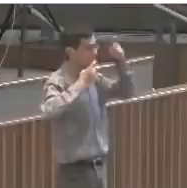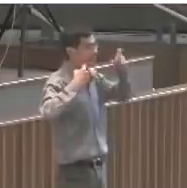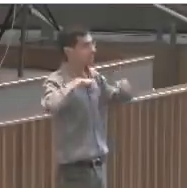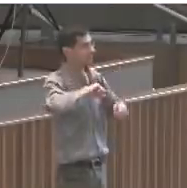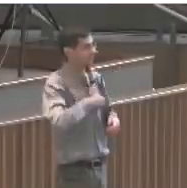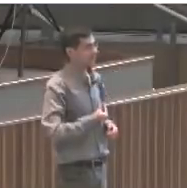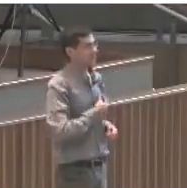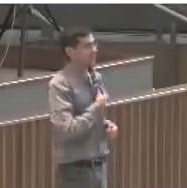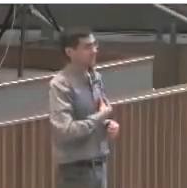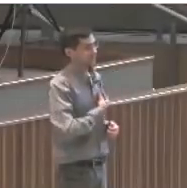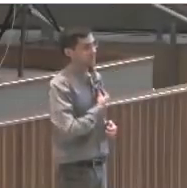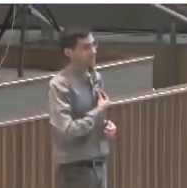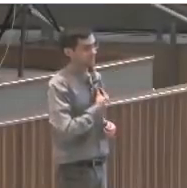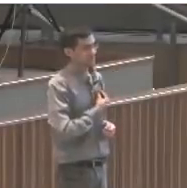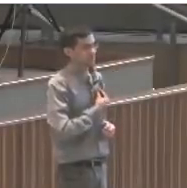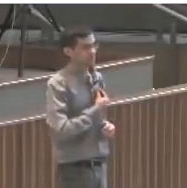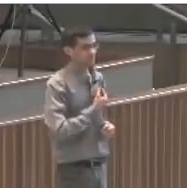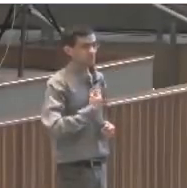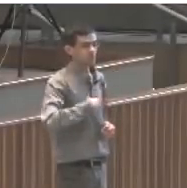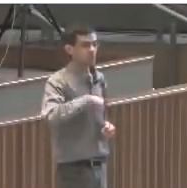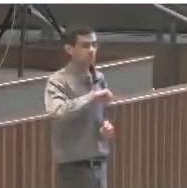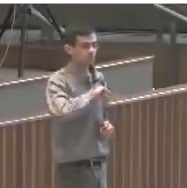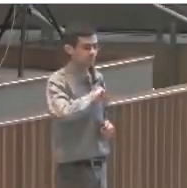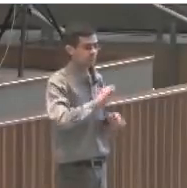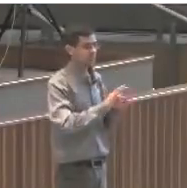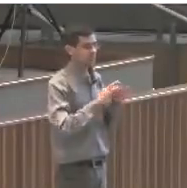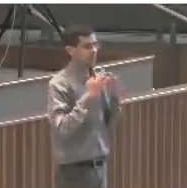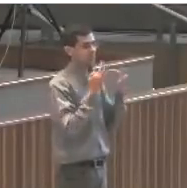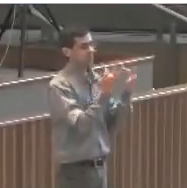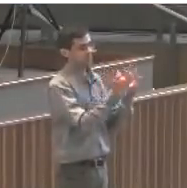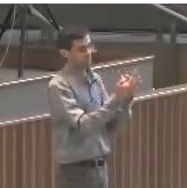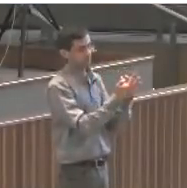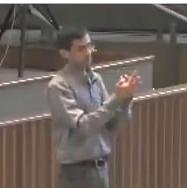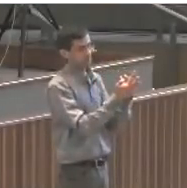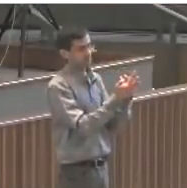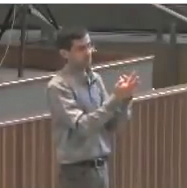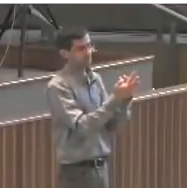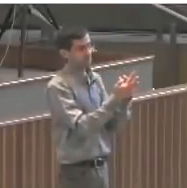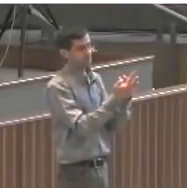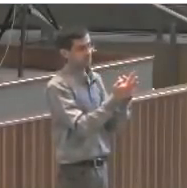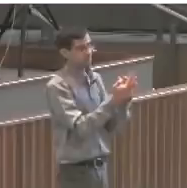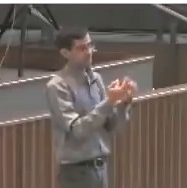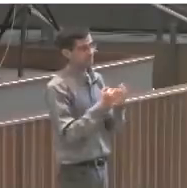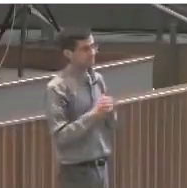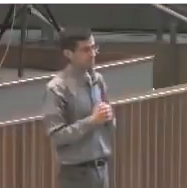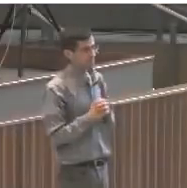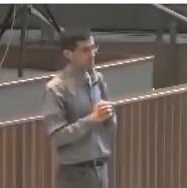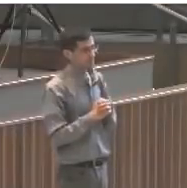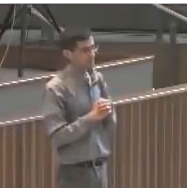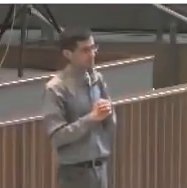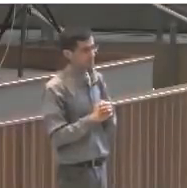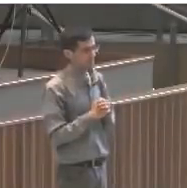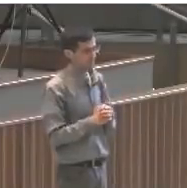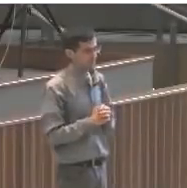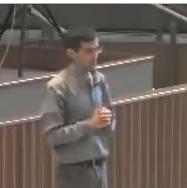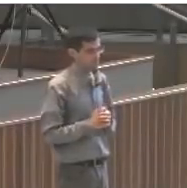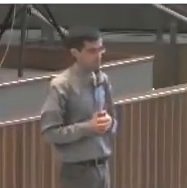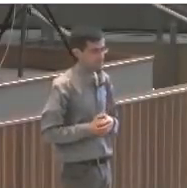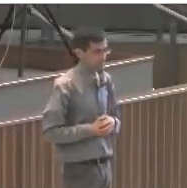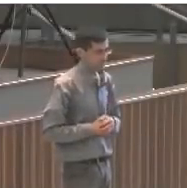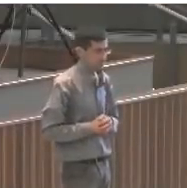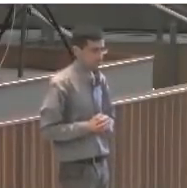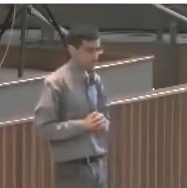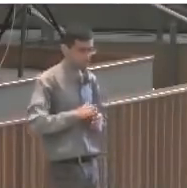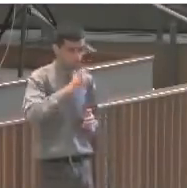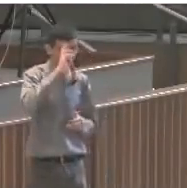vida com a nossa existência com a nossa caminhada nem por isso a igreja é o